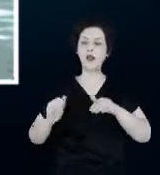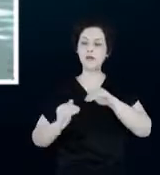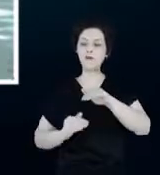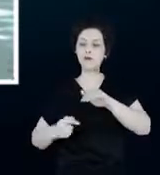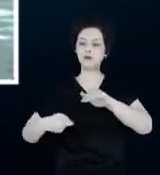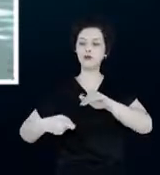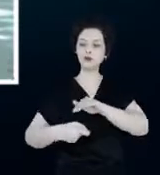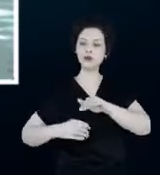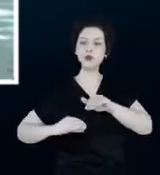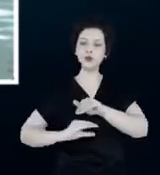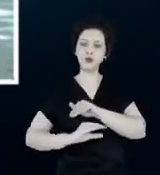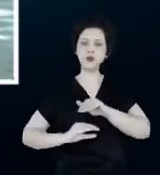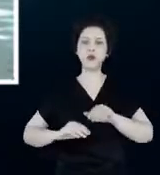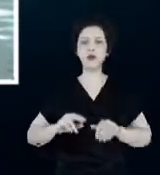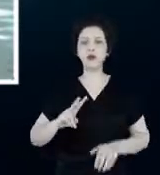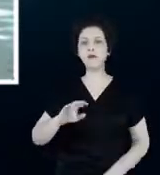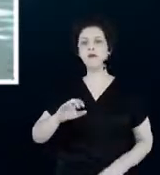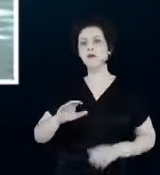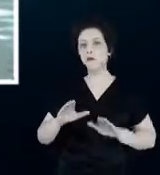diferentes. O fundo visa